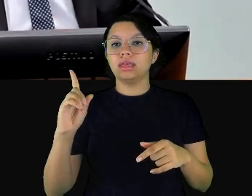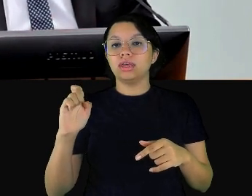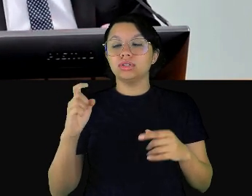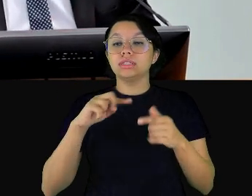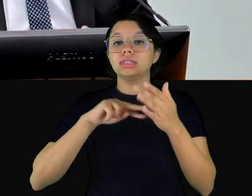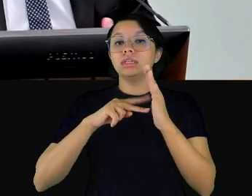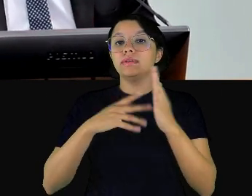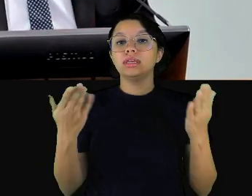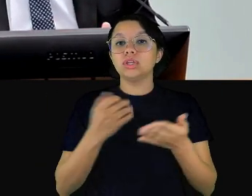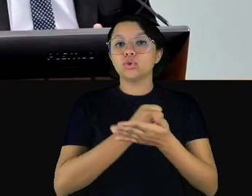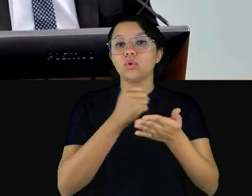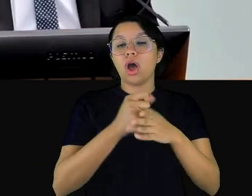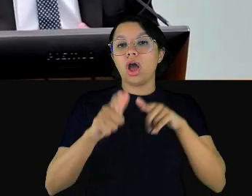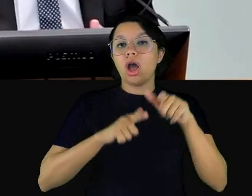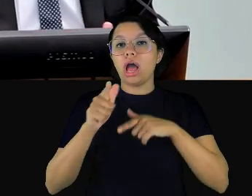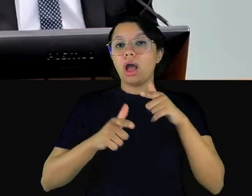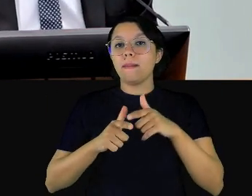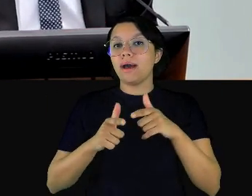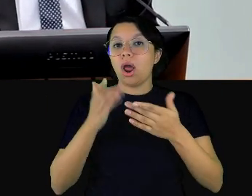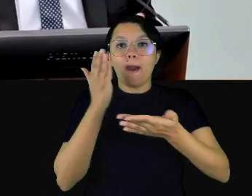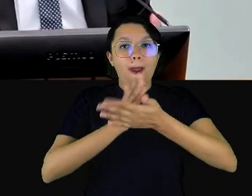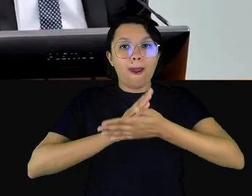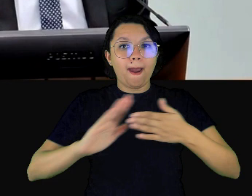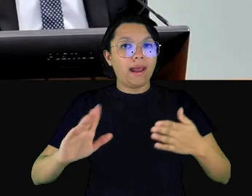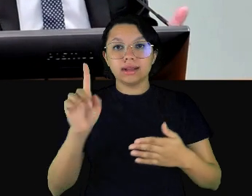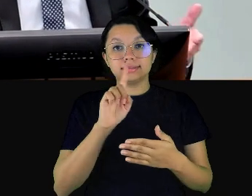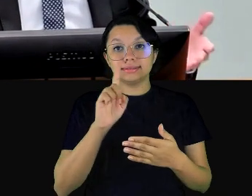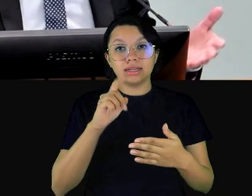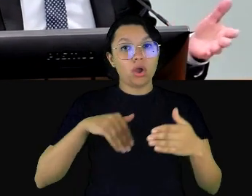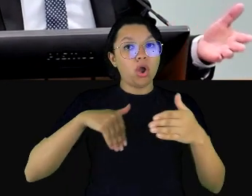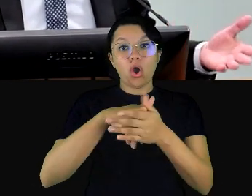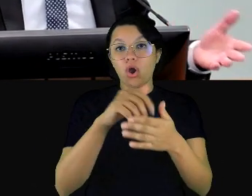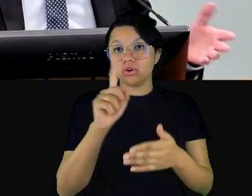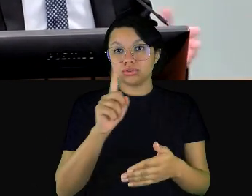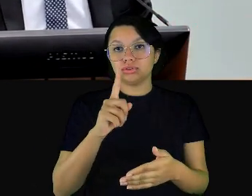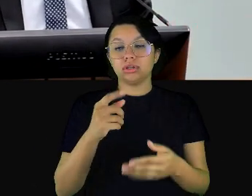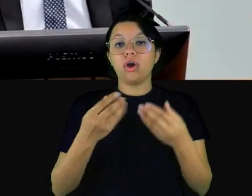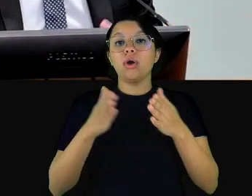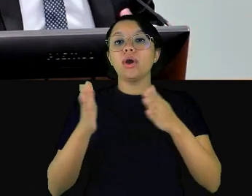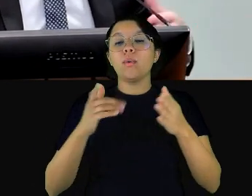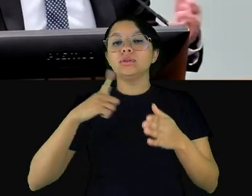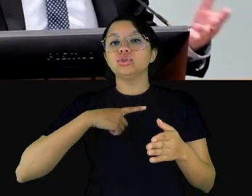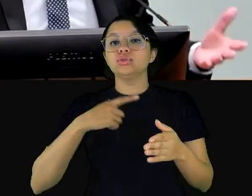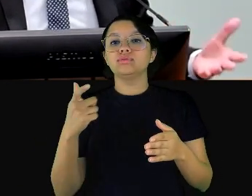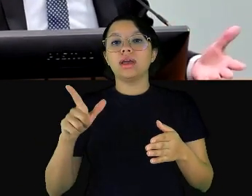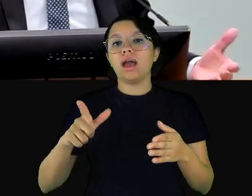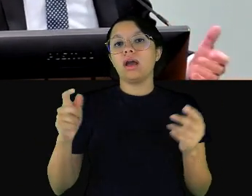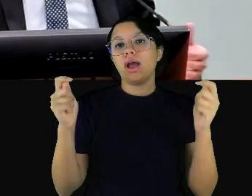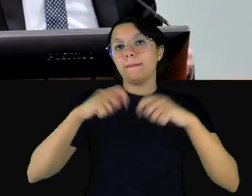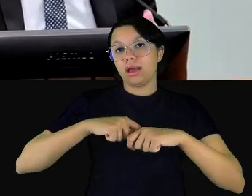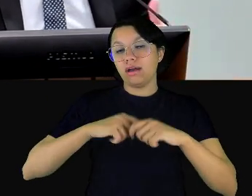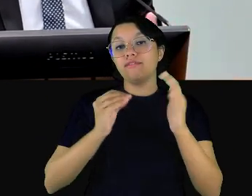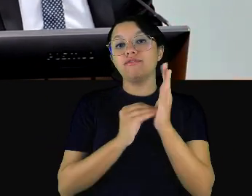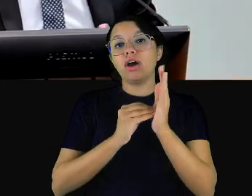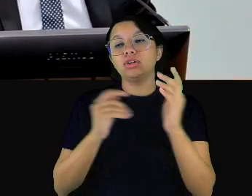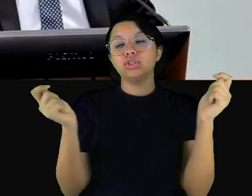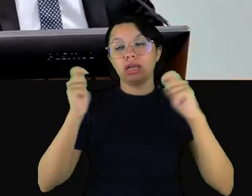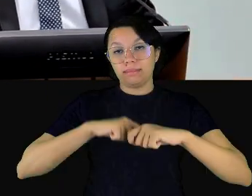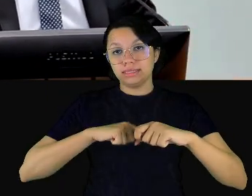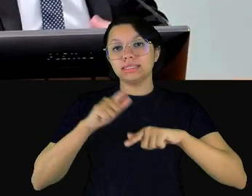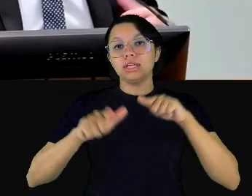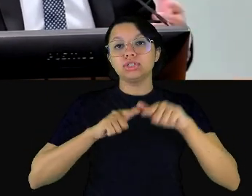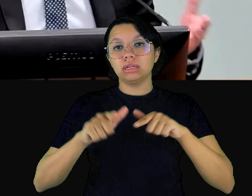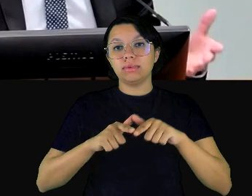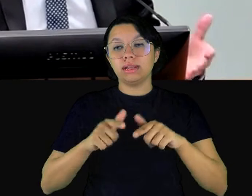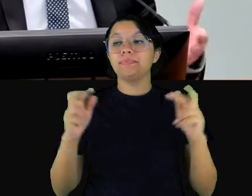contrato de trabalho ele não poderá ser rompido enquanto houver uma incapacidade laborativa. Essa é a regra geral no que diz respeito